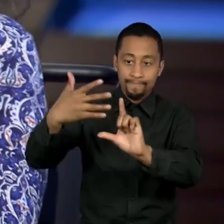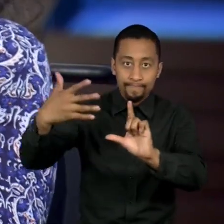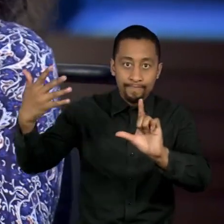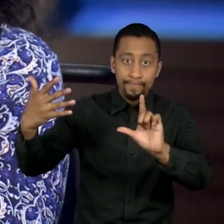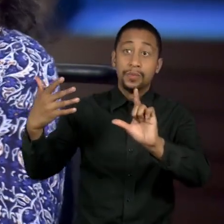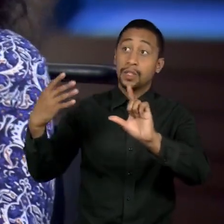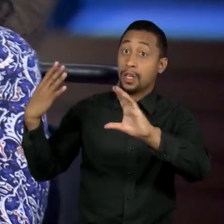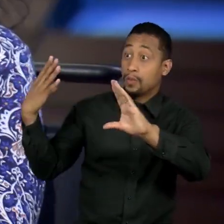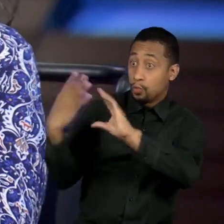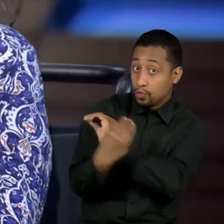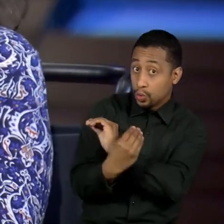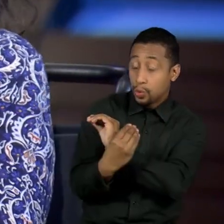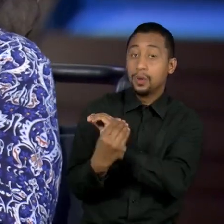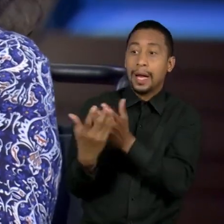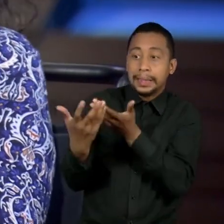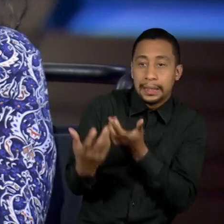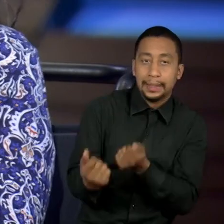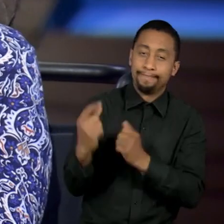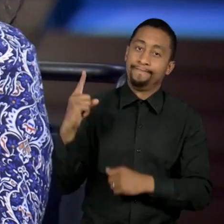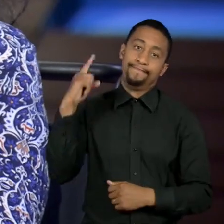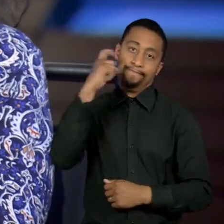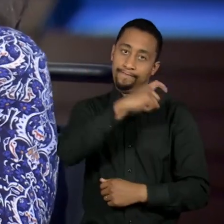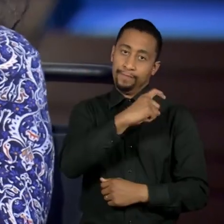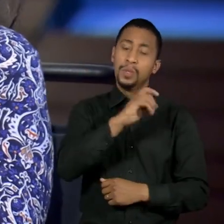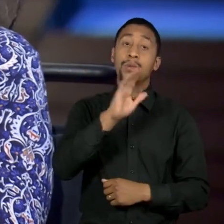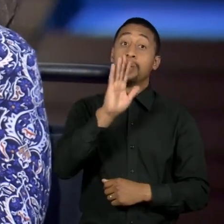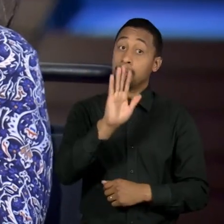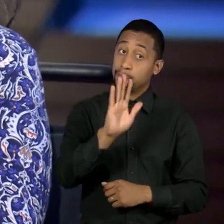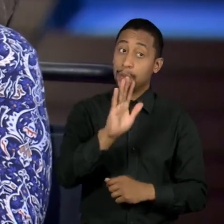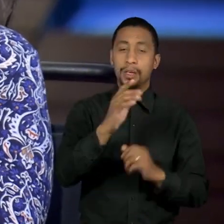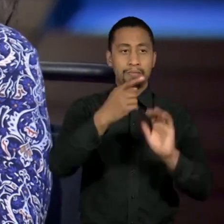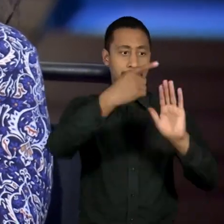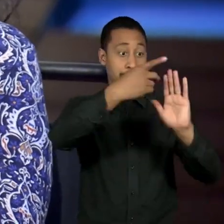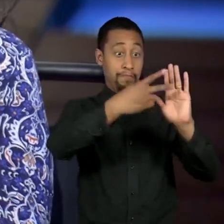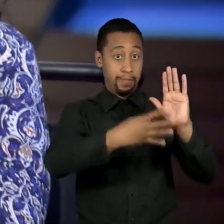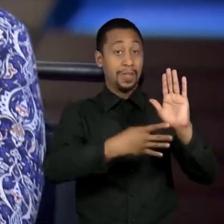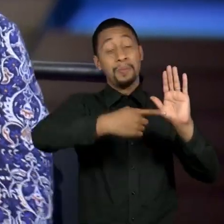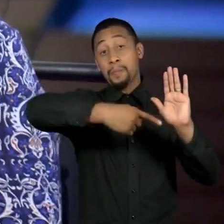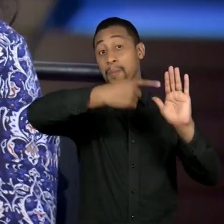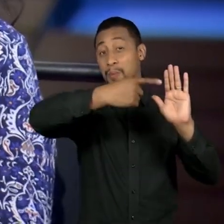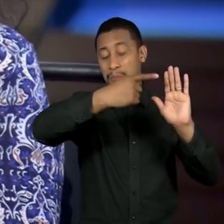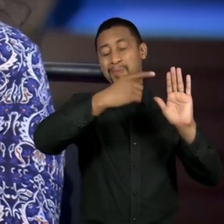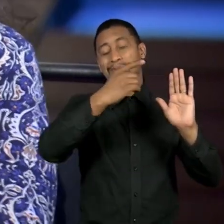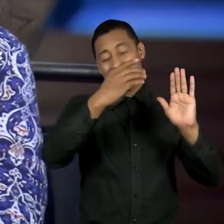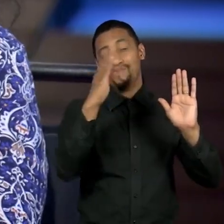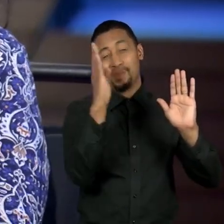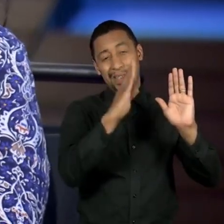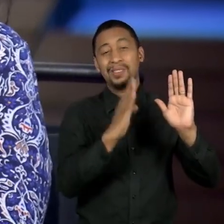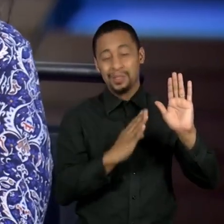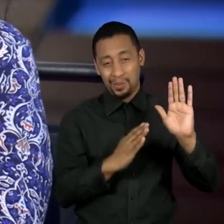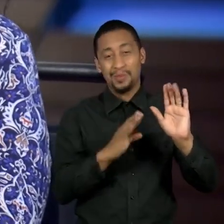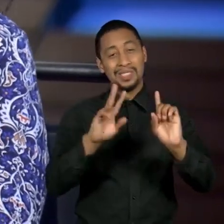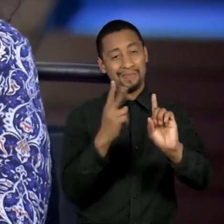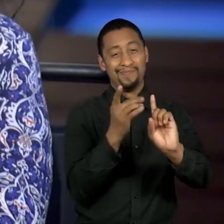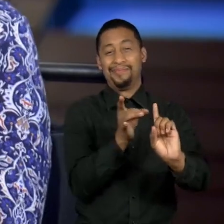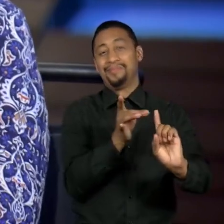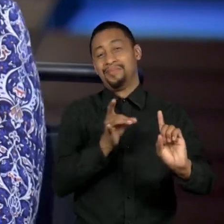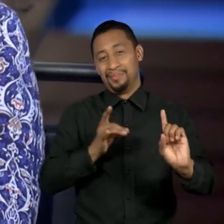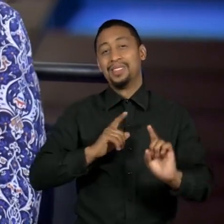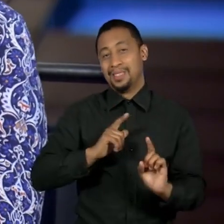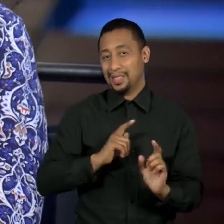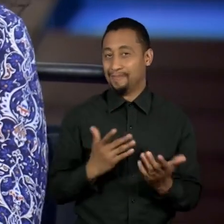associada ao racismo, a questão da misoginia, do machismo já presente na nossa sociedade. E outra questão que eu acho que vale a pena